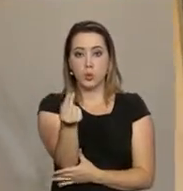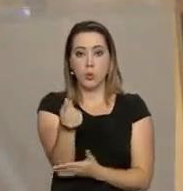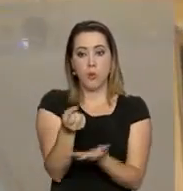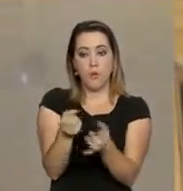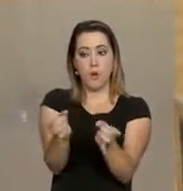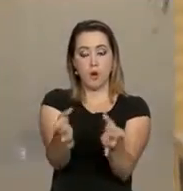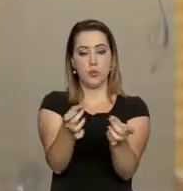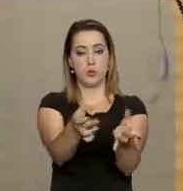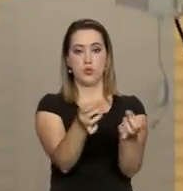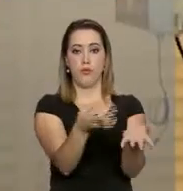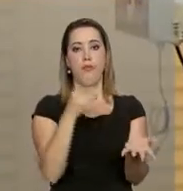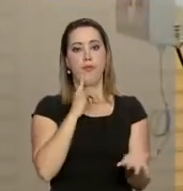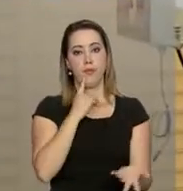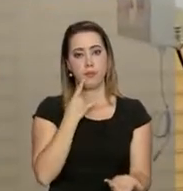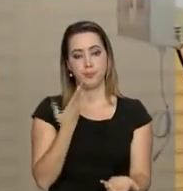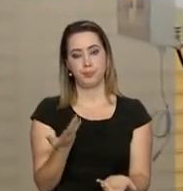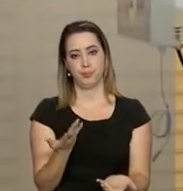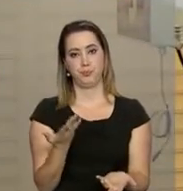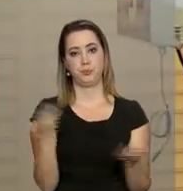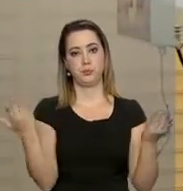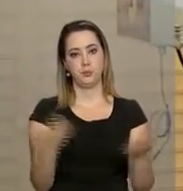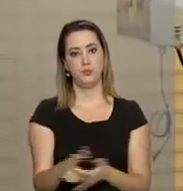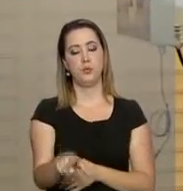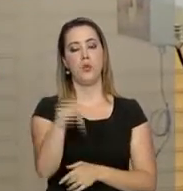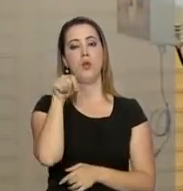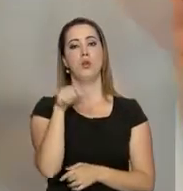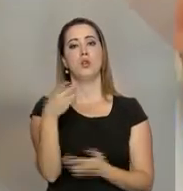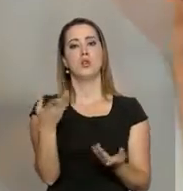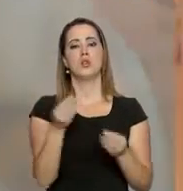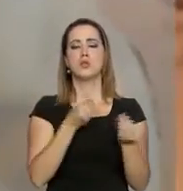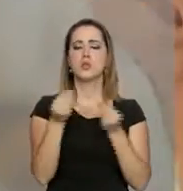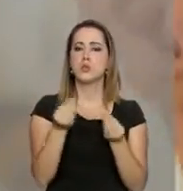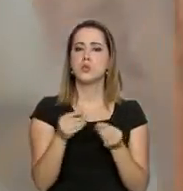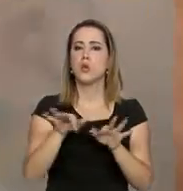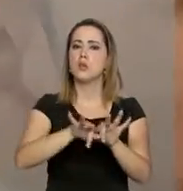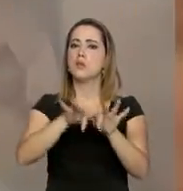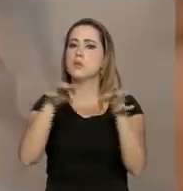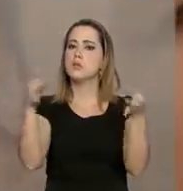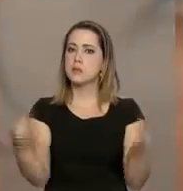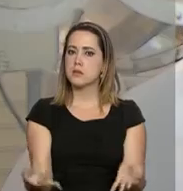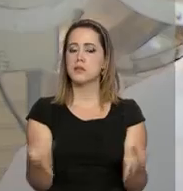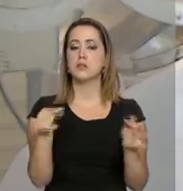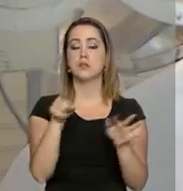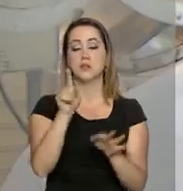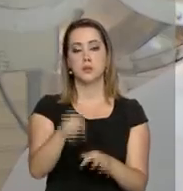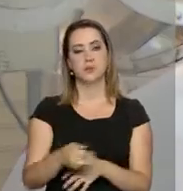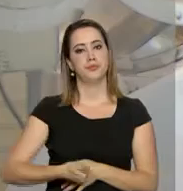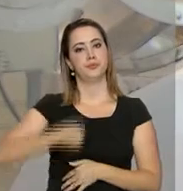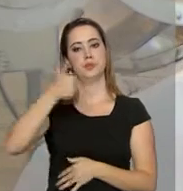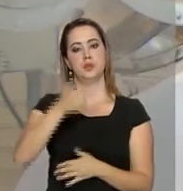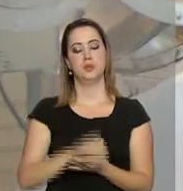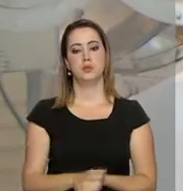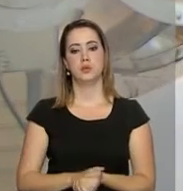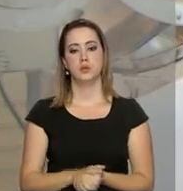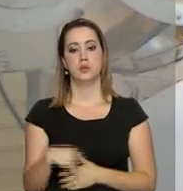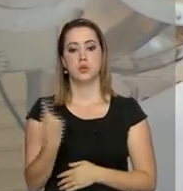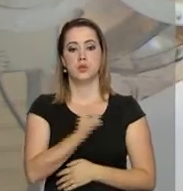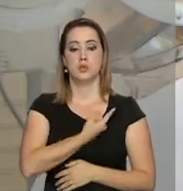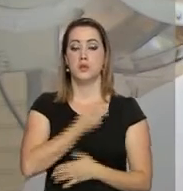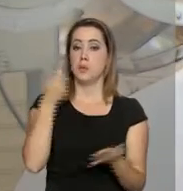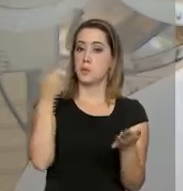opção de incluir o negócio no regime do simples nacional traz alívio para o produtor a gente vai parar em cima do que a gente